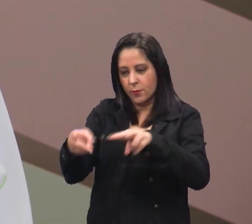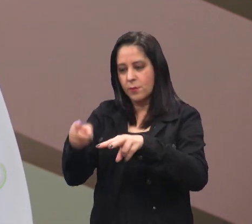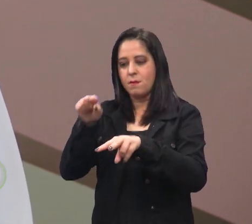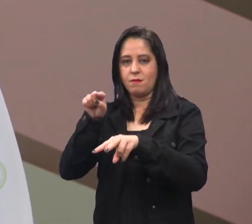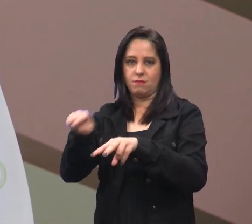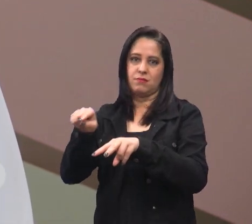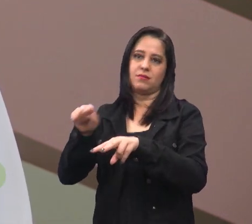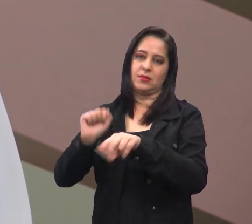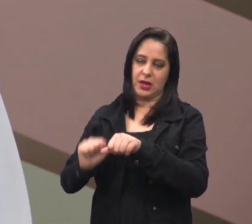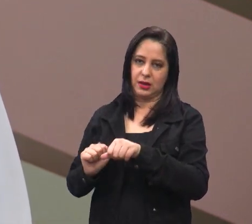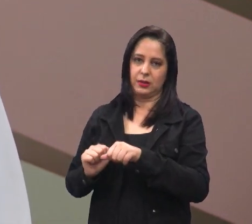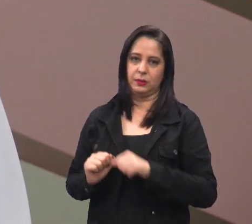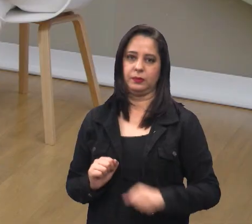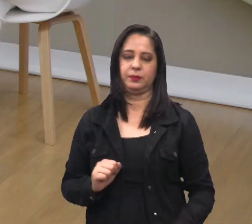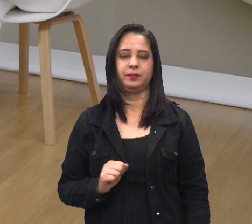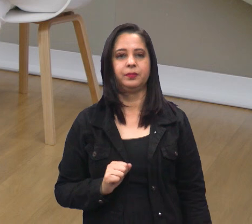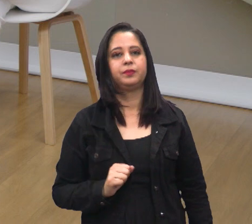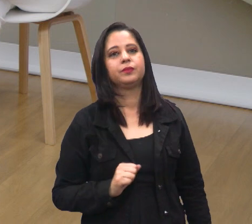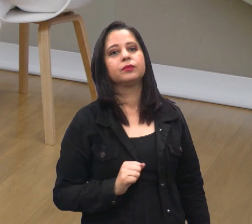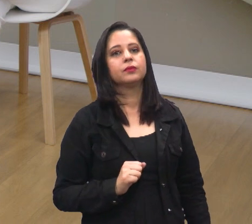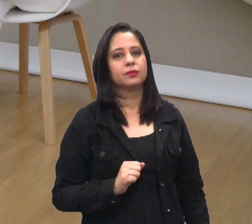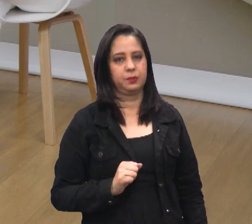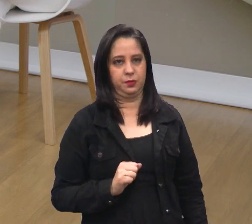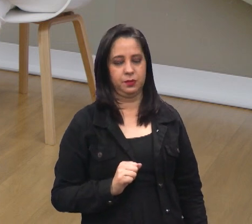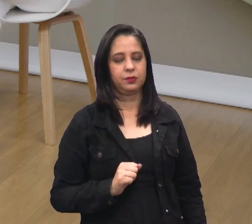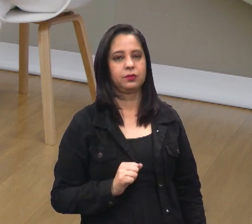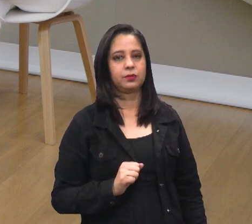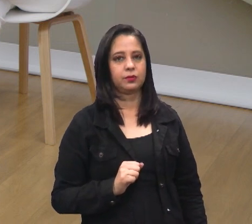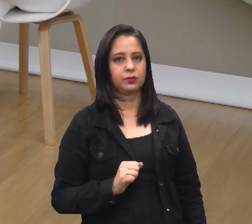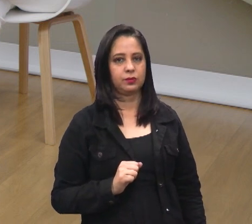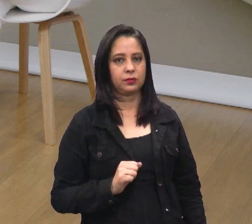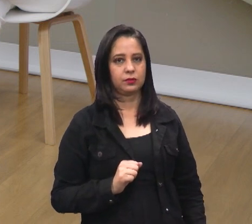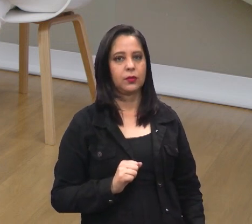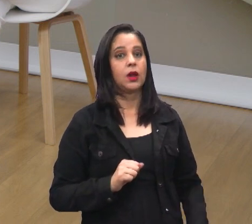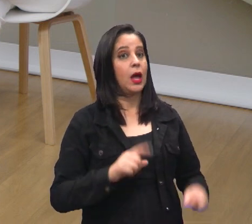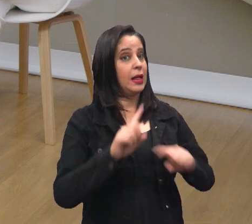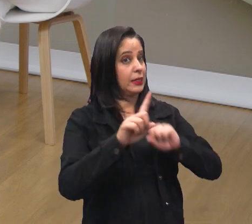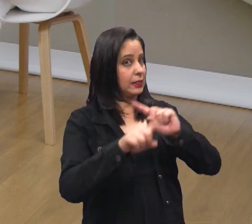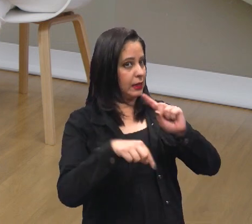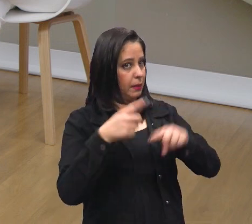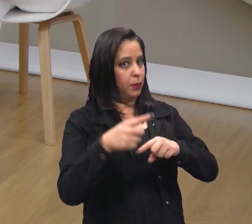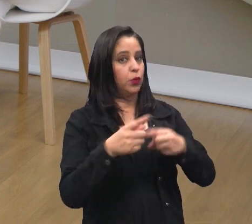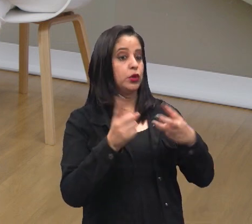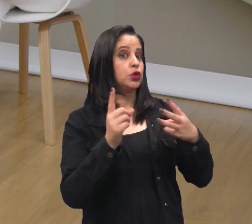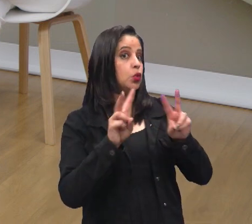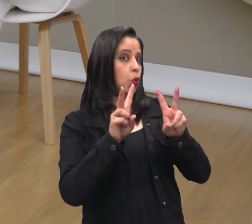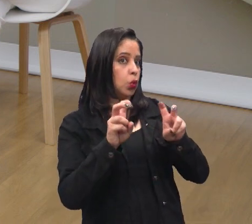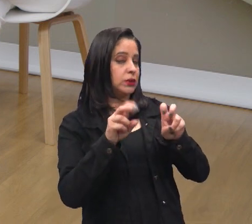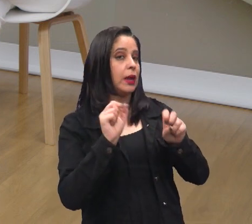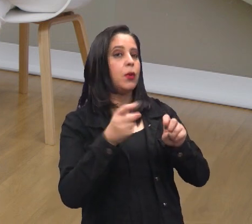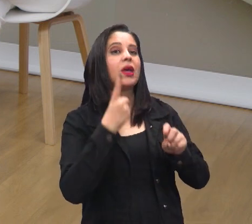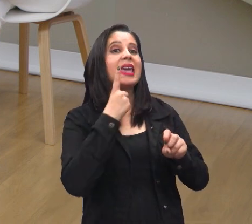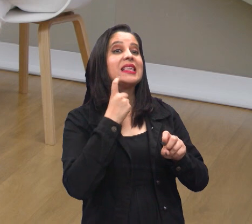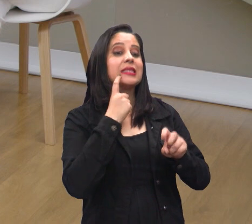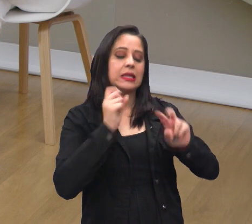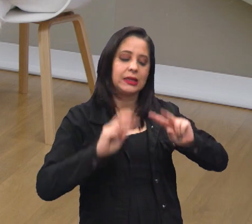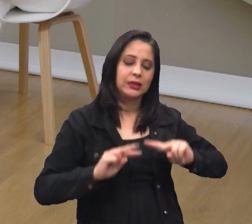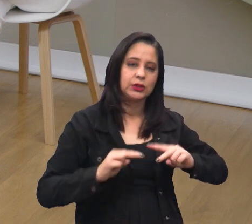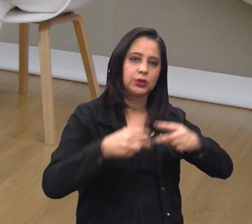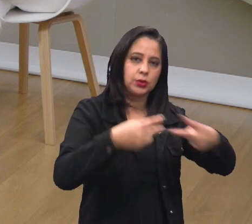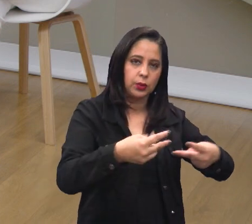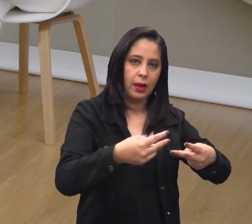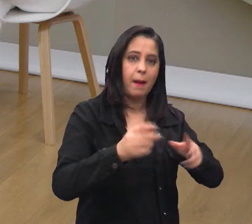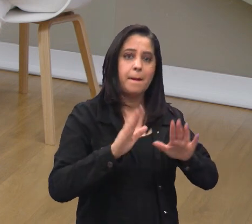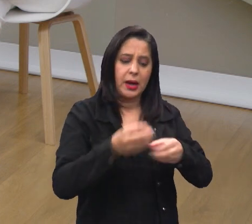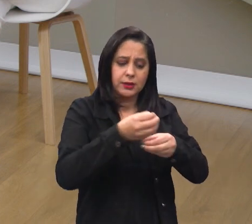pacientes de leucemia aguda. E é importante falar, doutora Leila, no próximo bloco o nosso assunto é doação de sangue, mas neste bloco, doação de